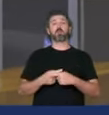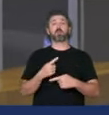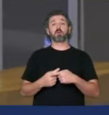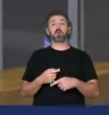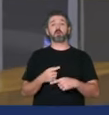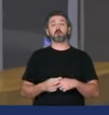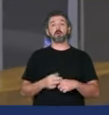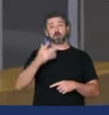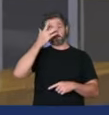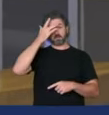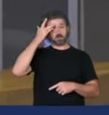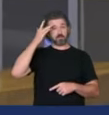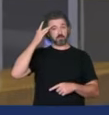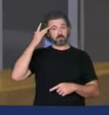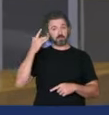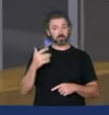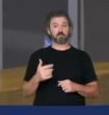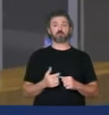pessoa